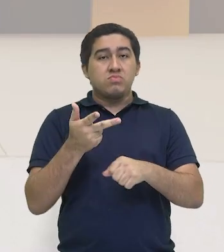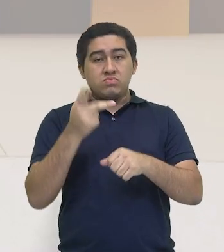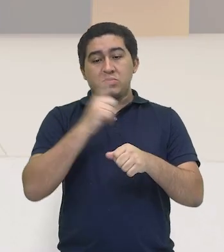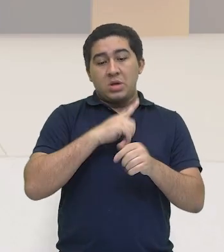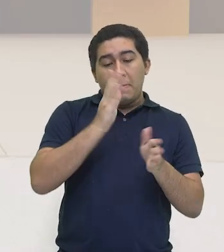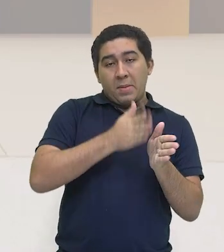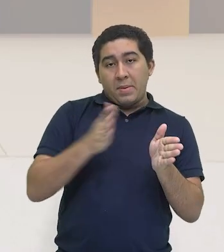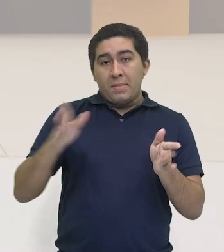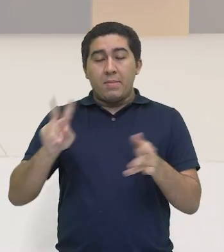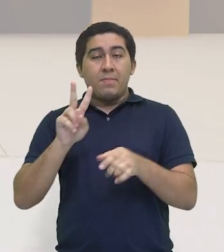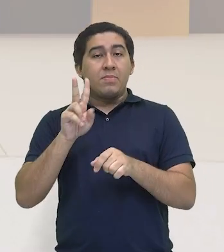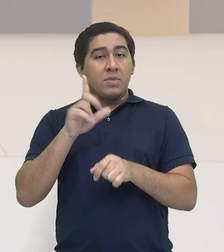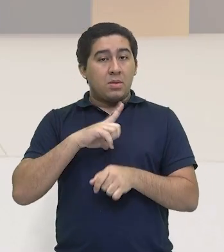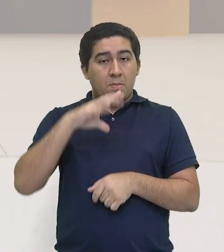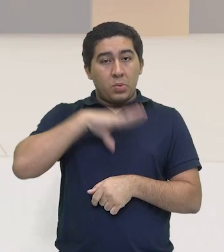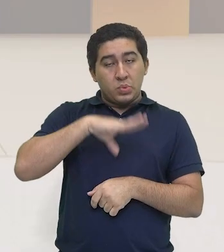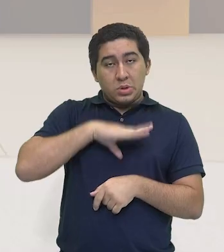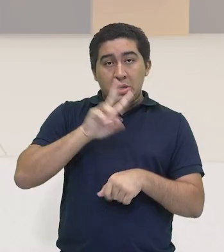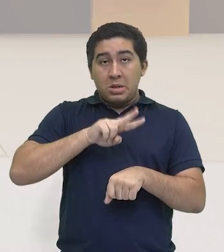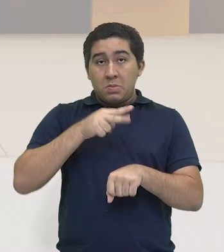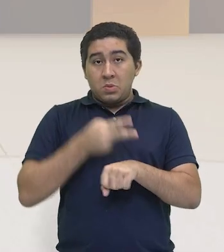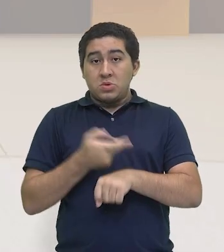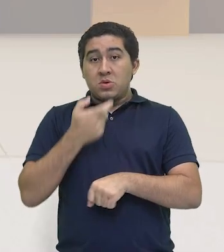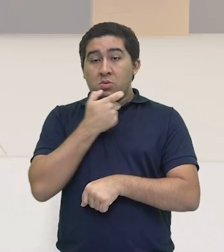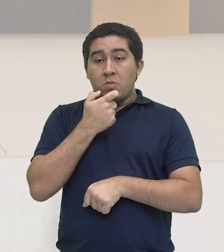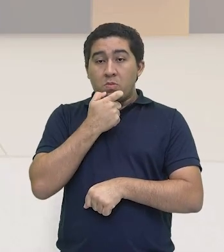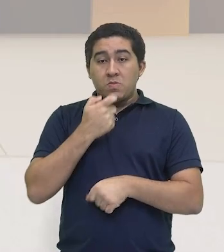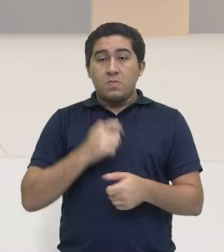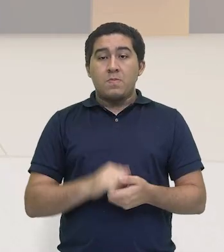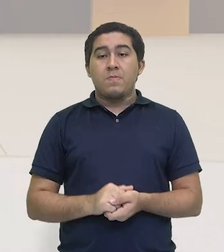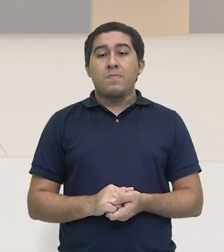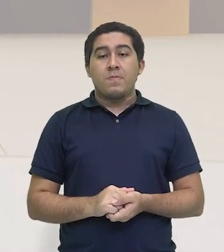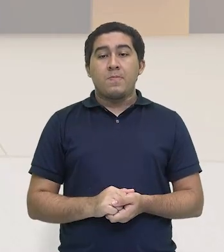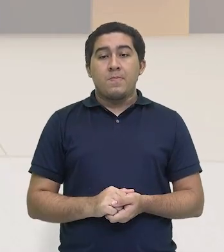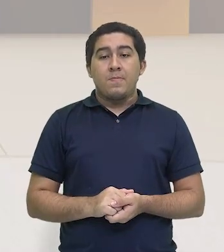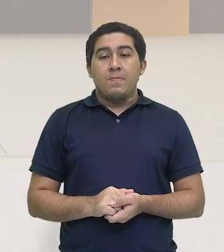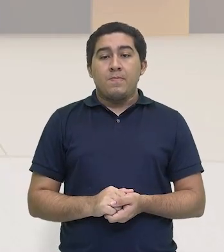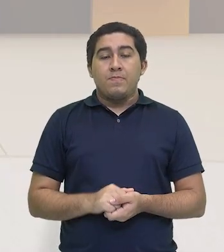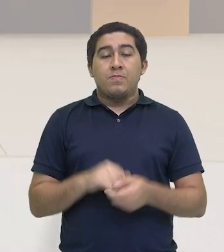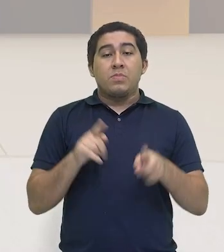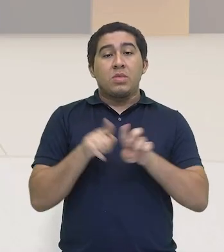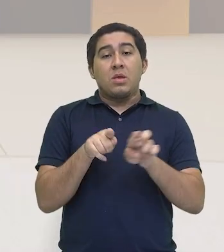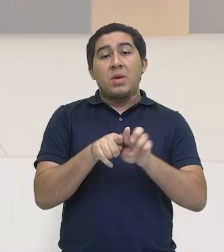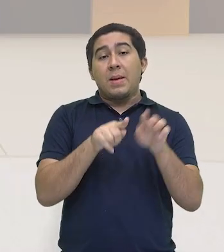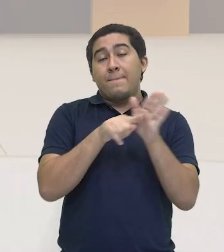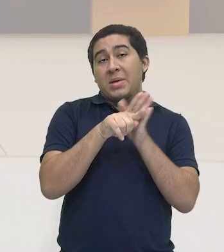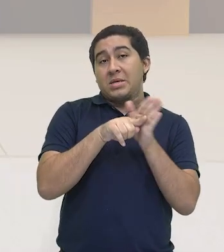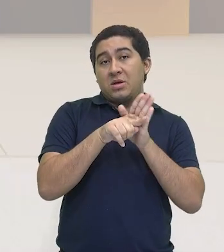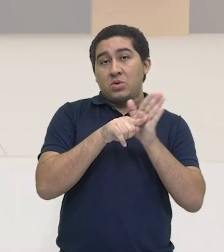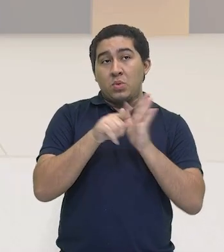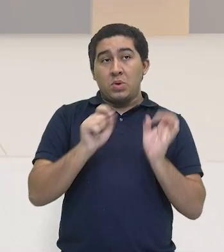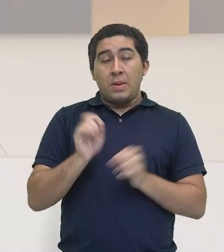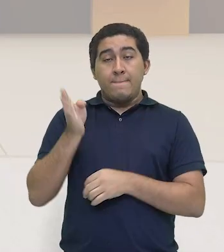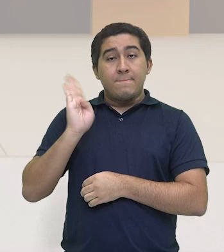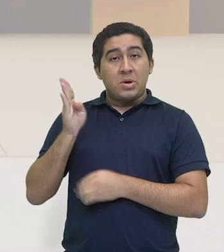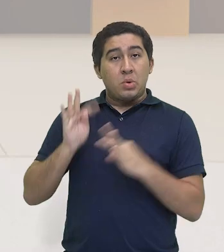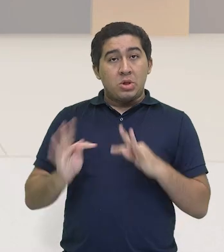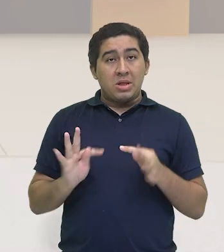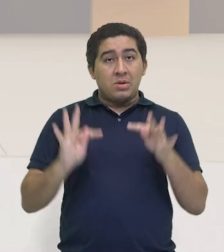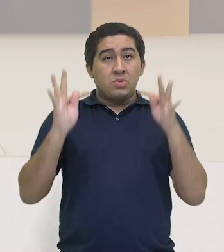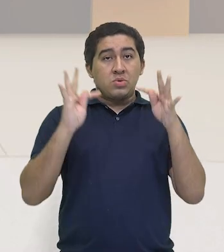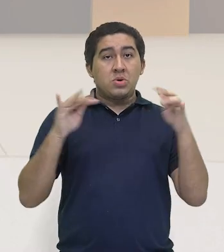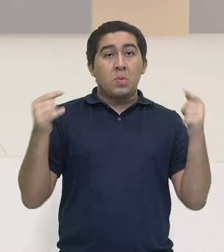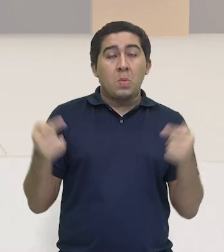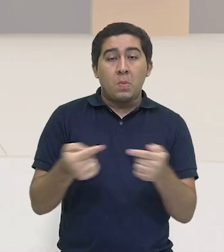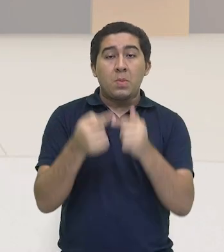em inglês, tá bom? Temos mais, o próximo é pesquisador em biotecnologia, vai misturar a